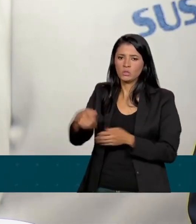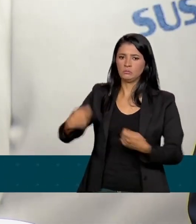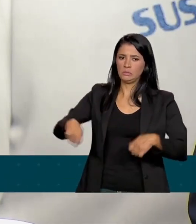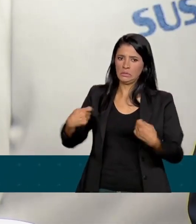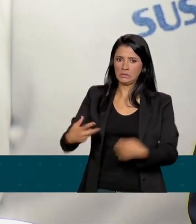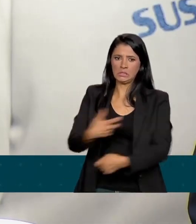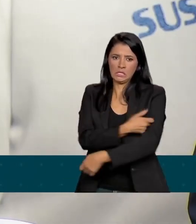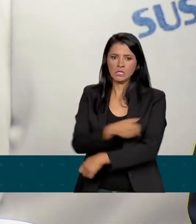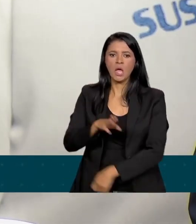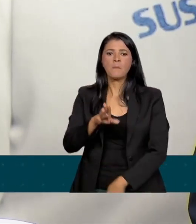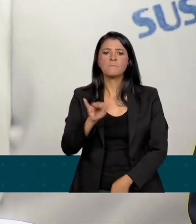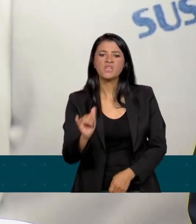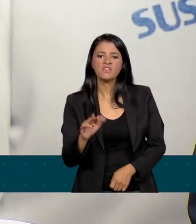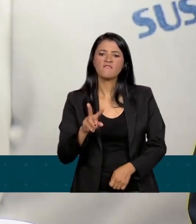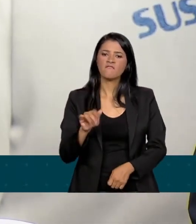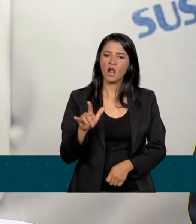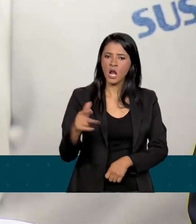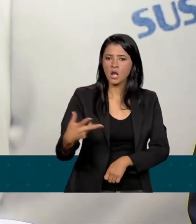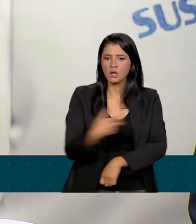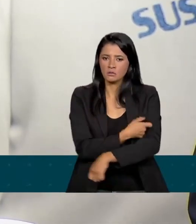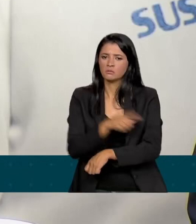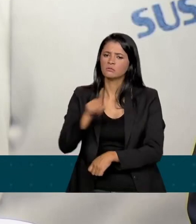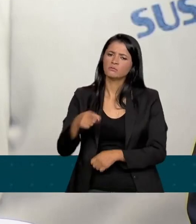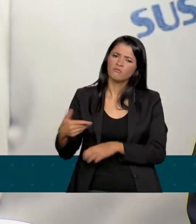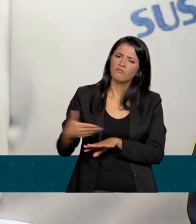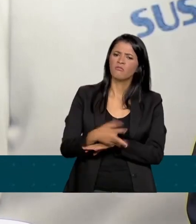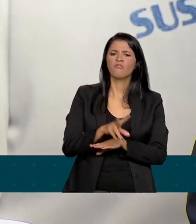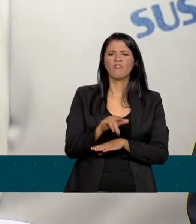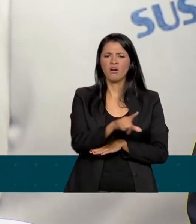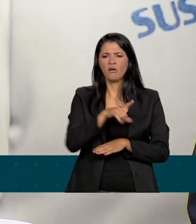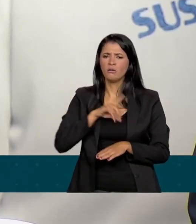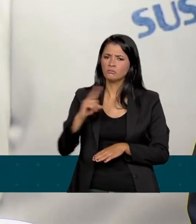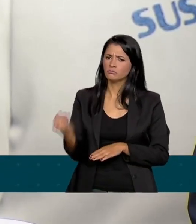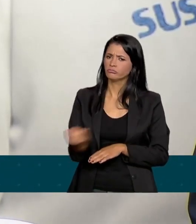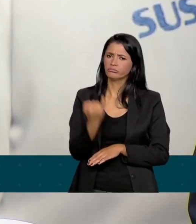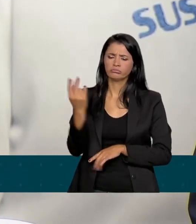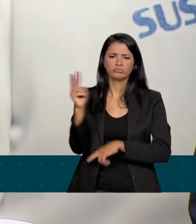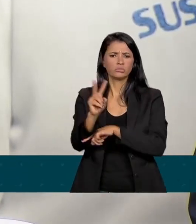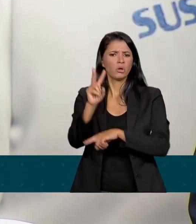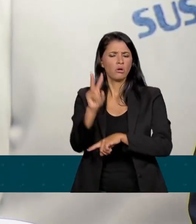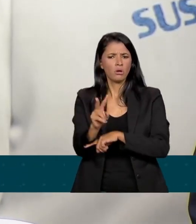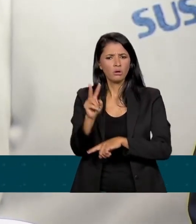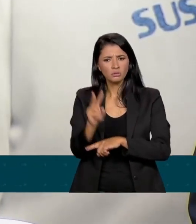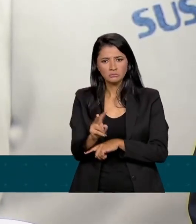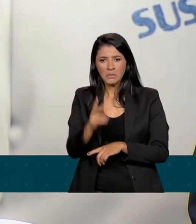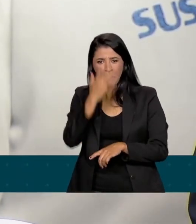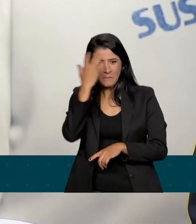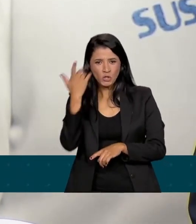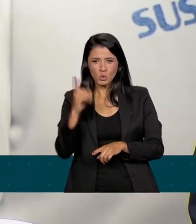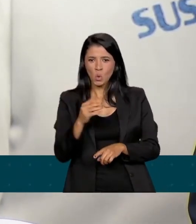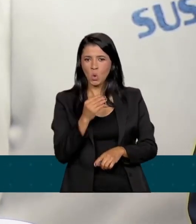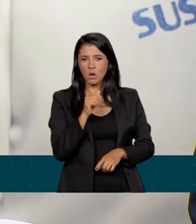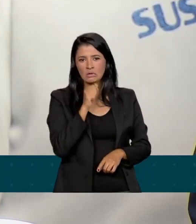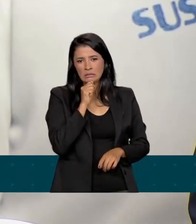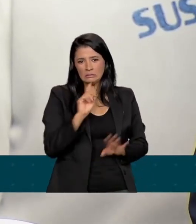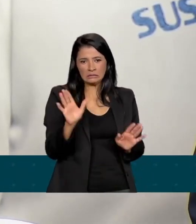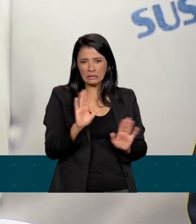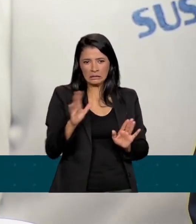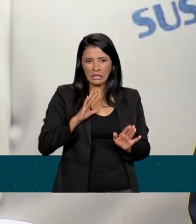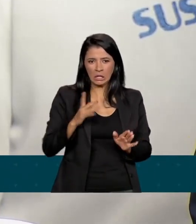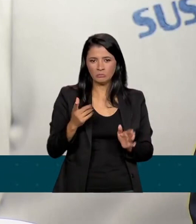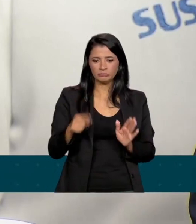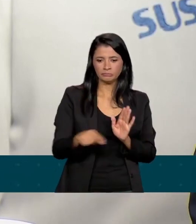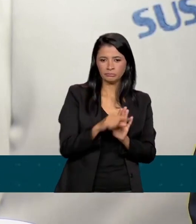vacinação bivalente, se vacinem. É muito importante essa proteção. E quem não completou o